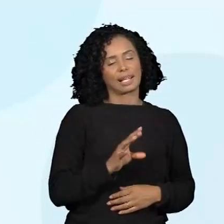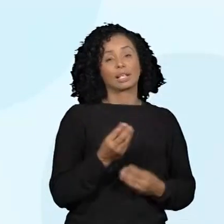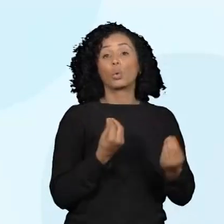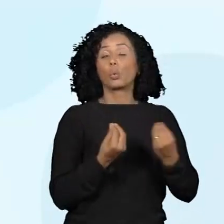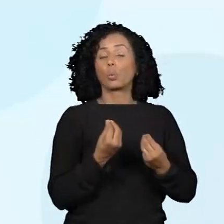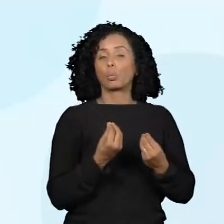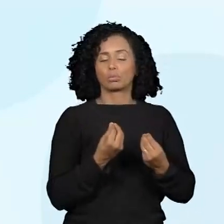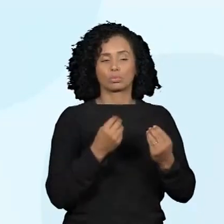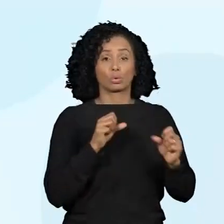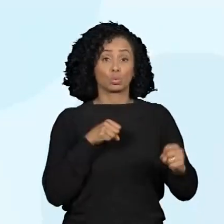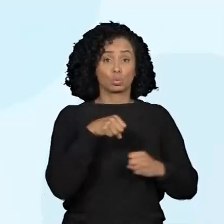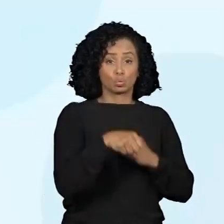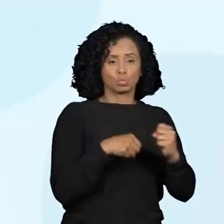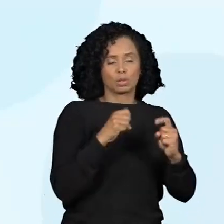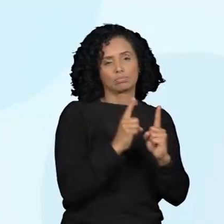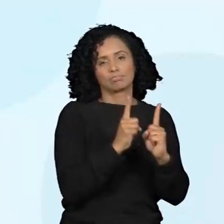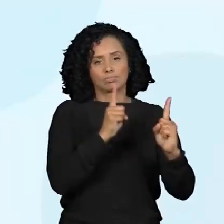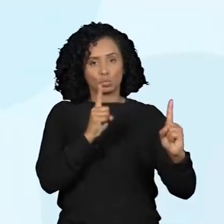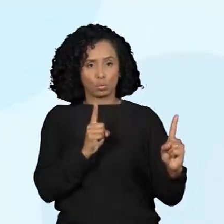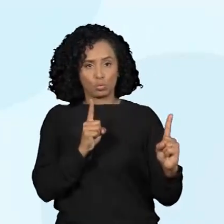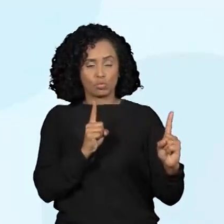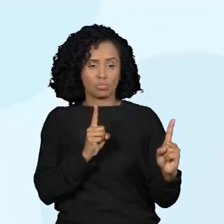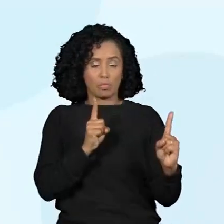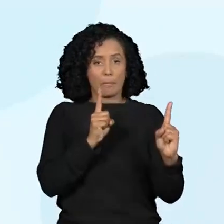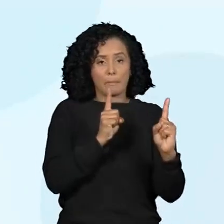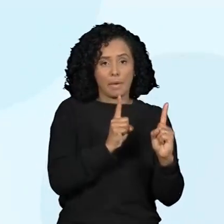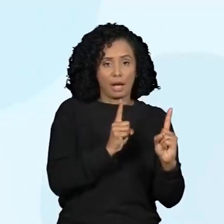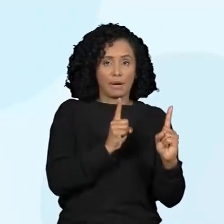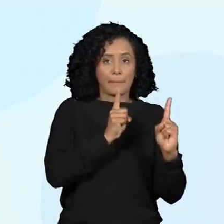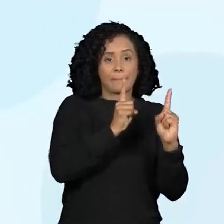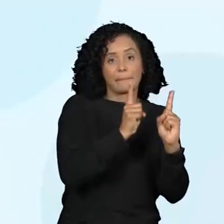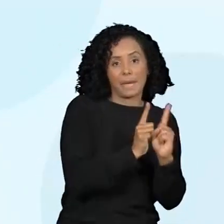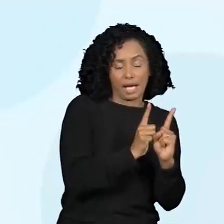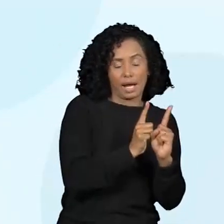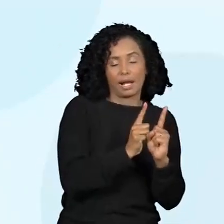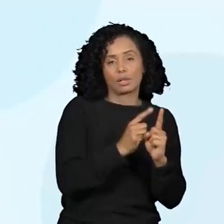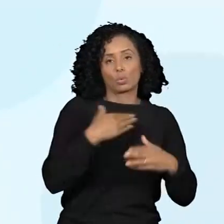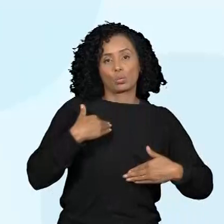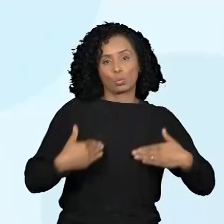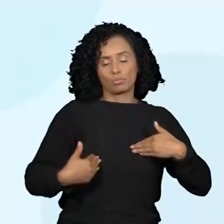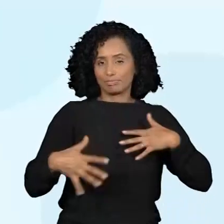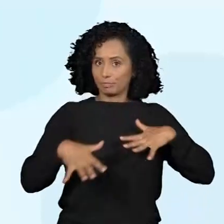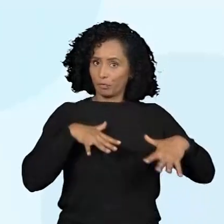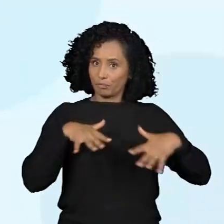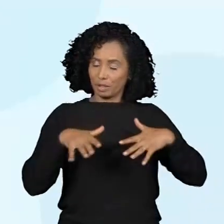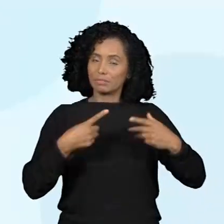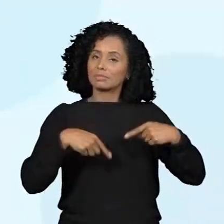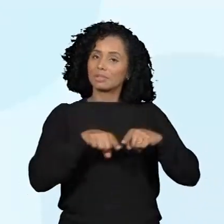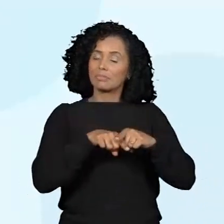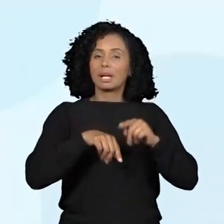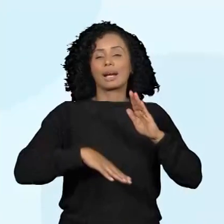distância e movimentos. E realize a atividade gangorra.